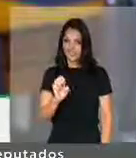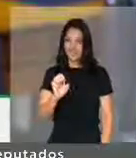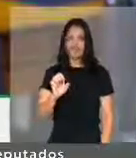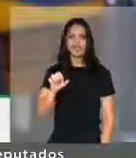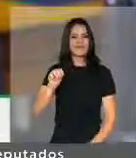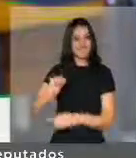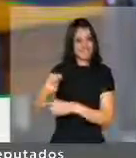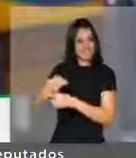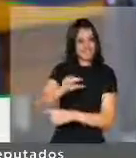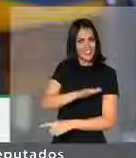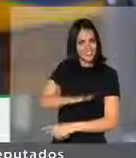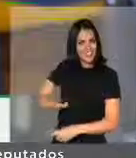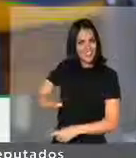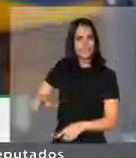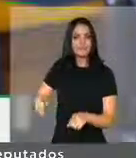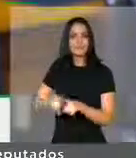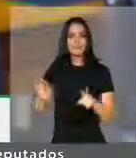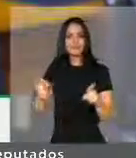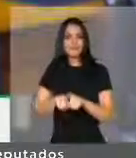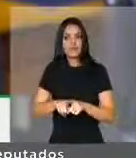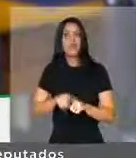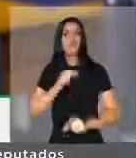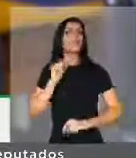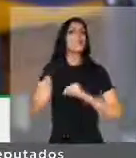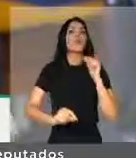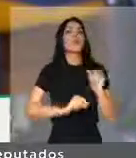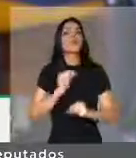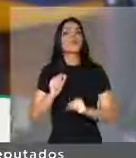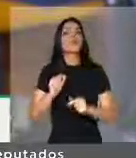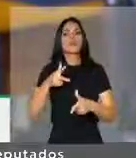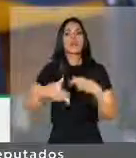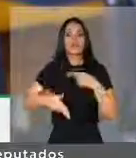realização mesmo numa crise enorme